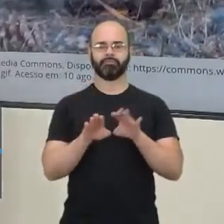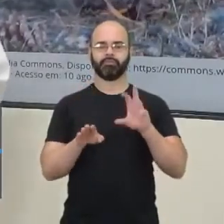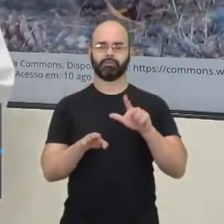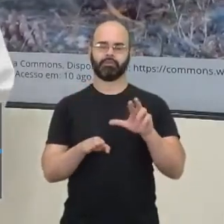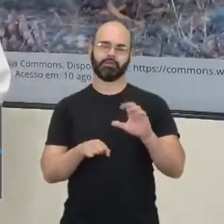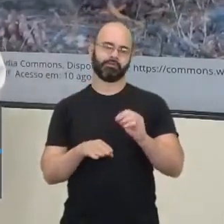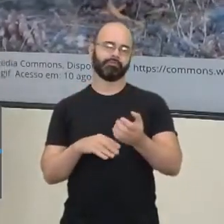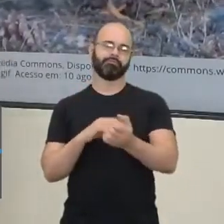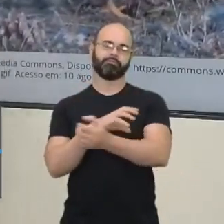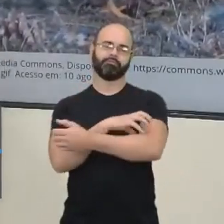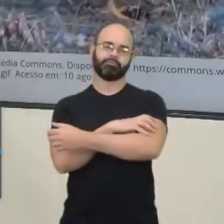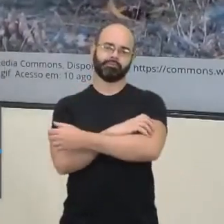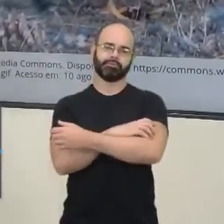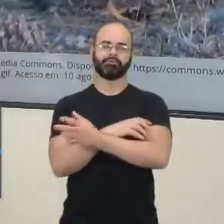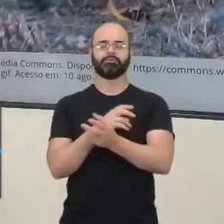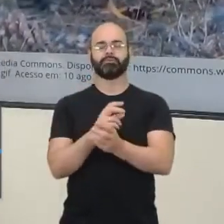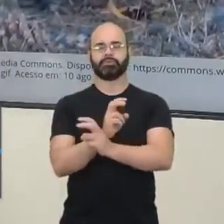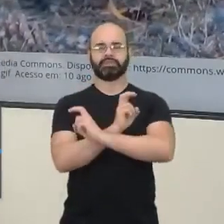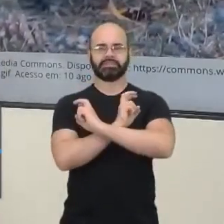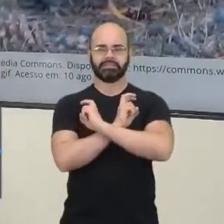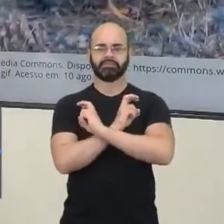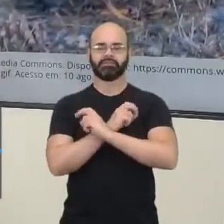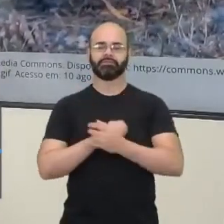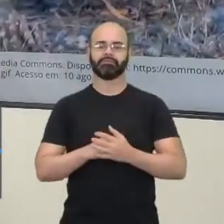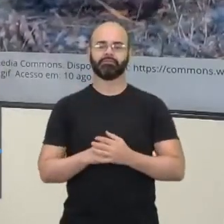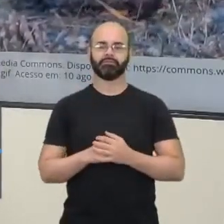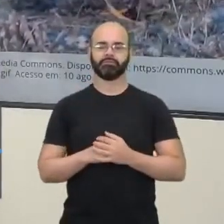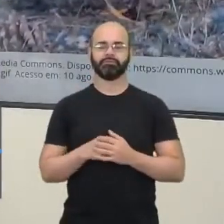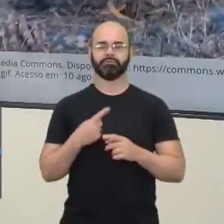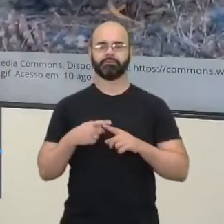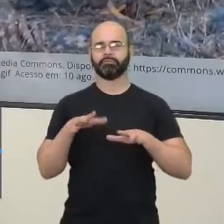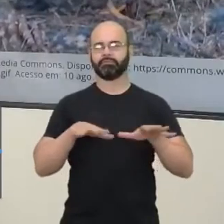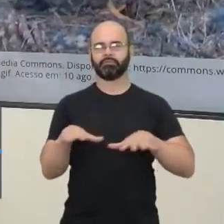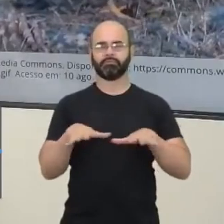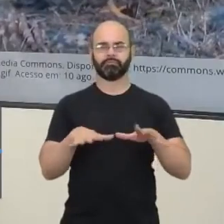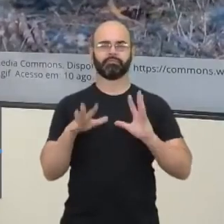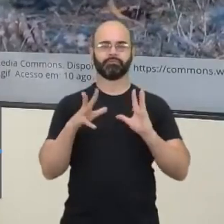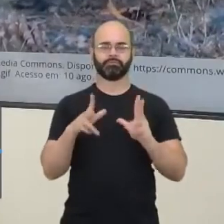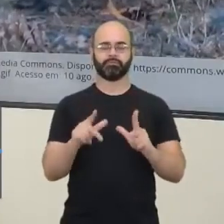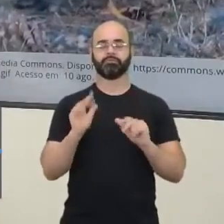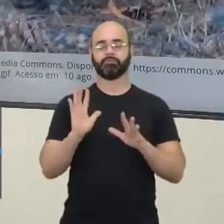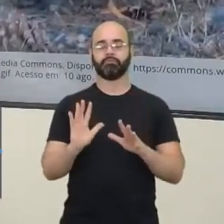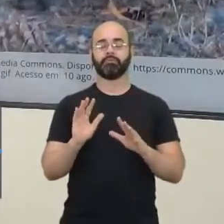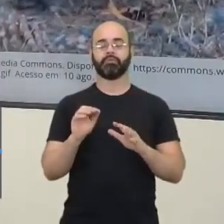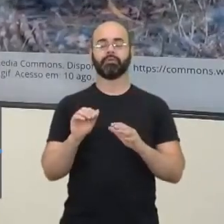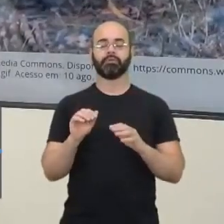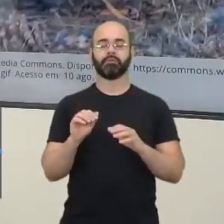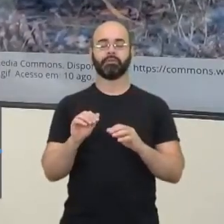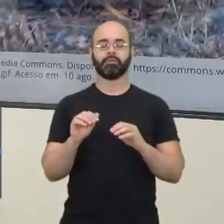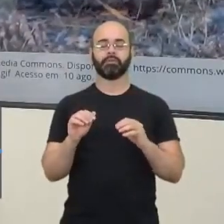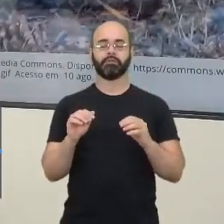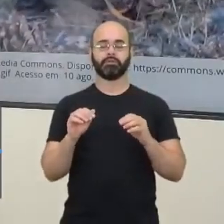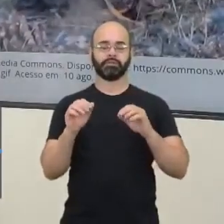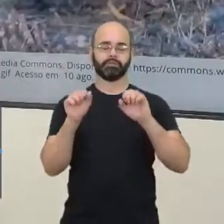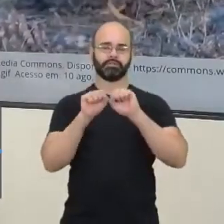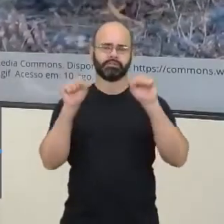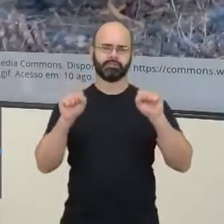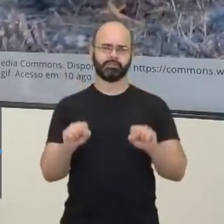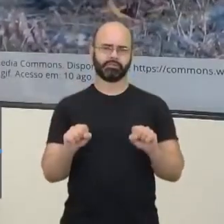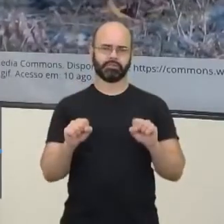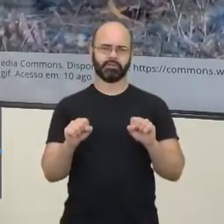músculo, esqueleto, que a gente está vendo bastante movimento. Mas a gente tem que lembrar que esses sistemas, e o sistema nervoso, né, que é o que